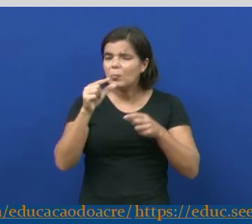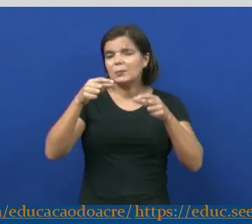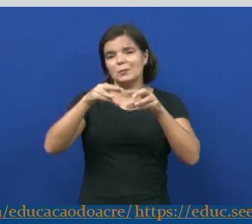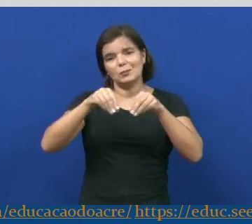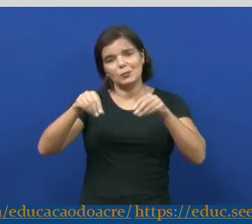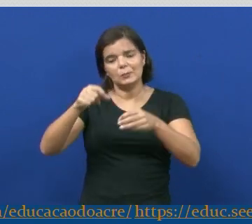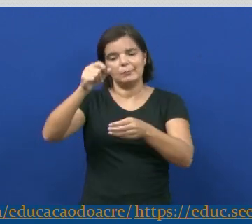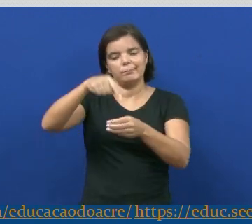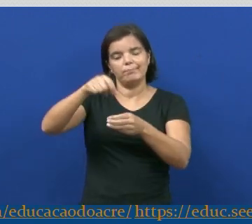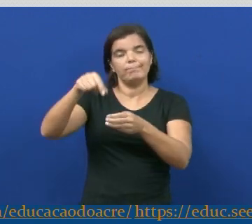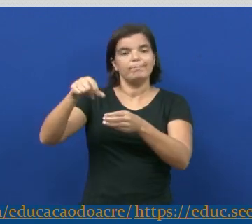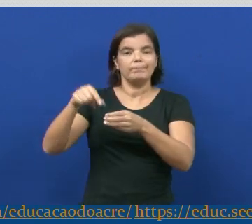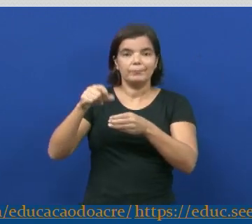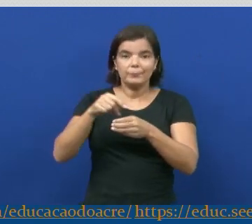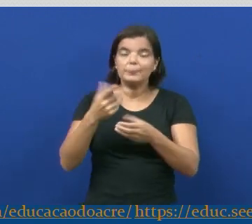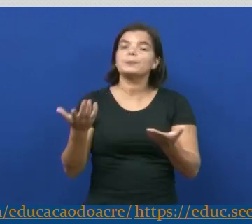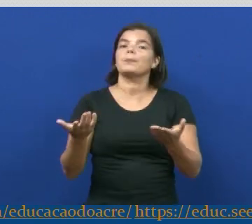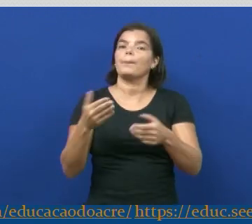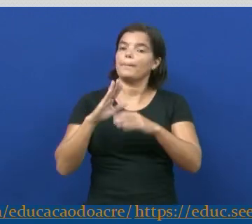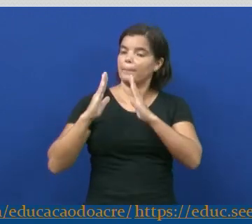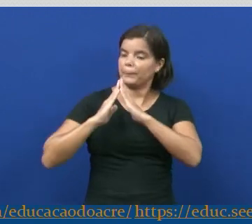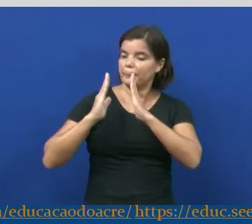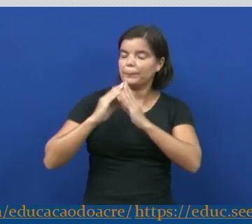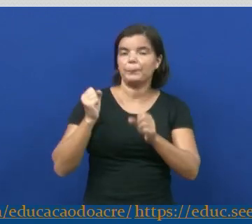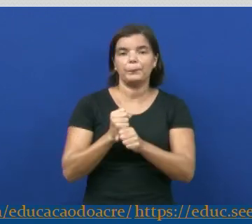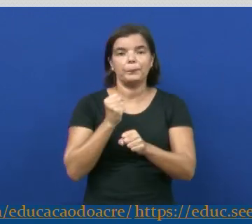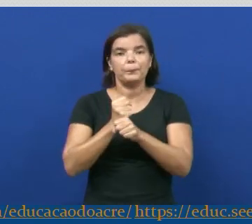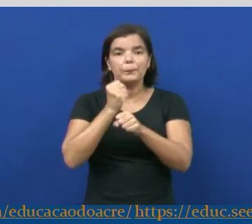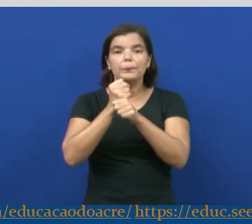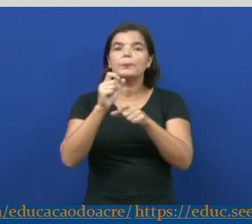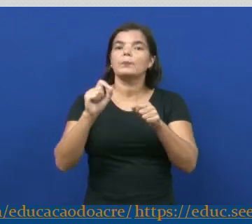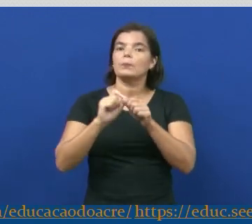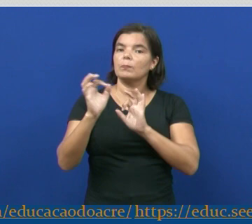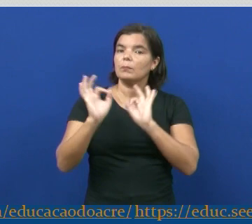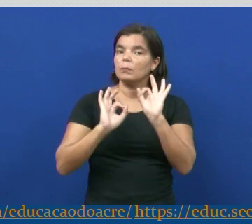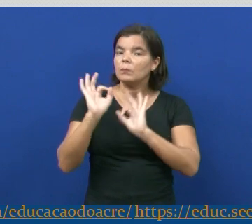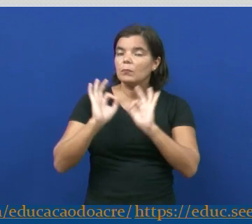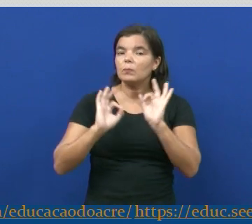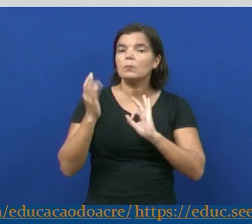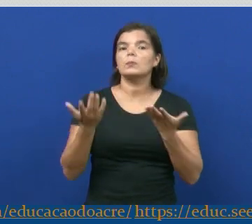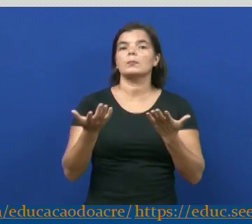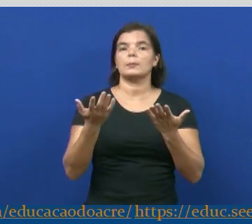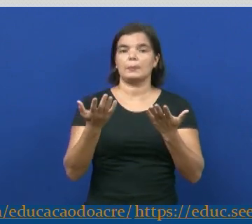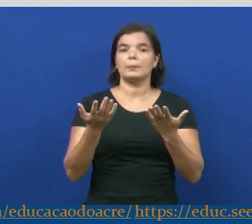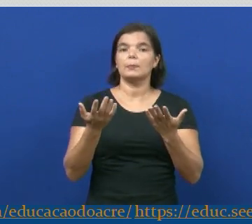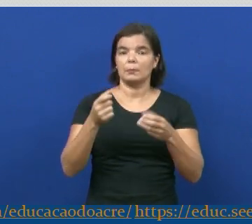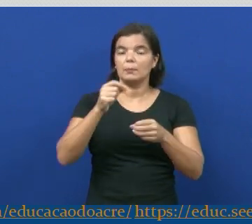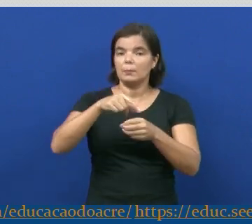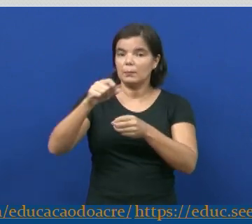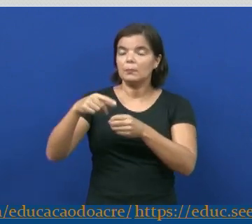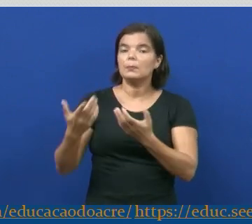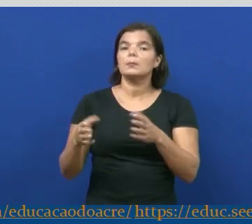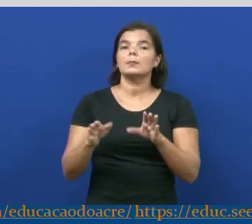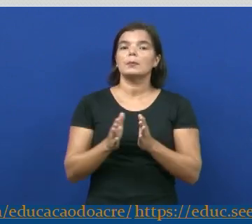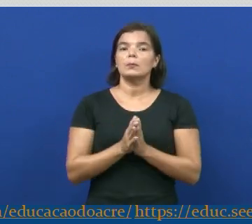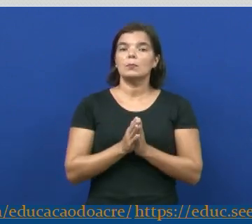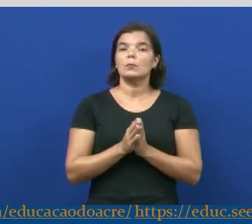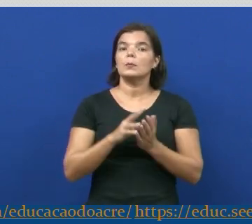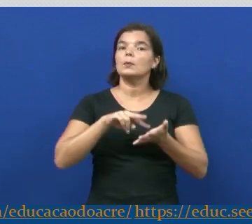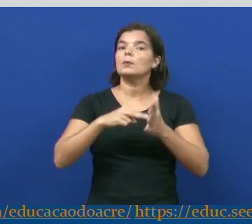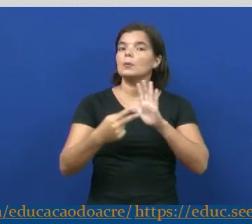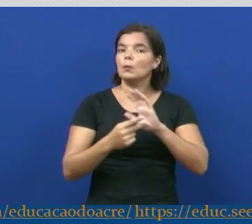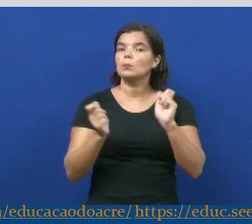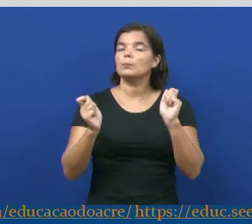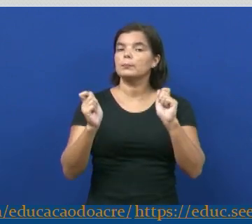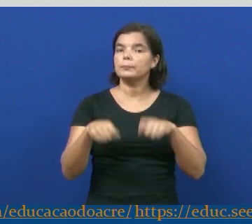poder plantar, para poder cultivar, fazer, né, agricultura agrária, né? Ou seja,